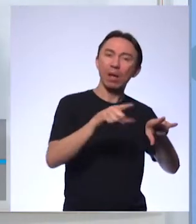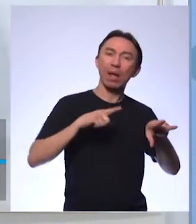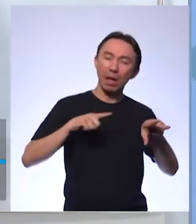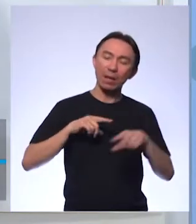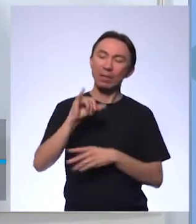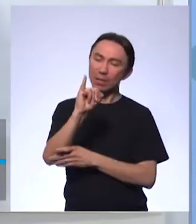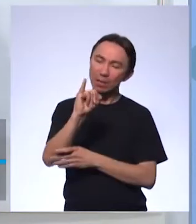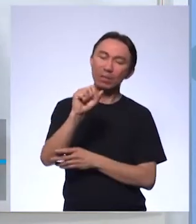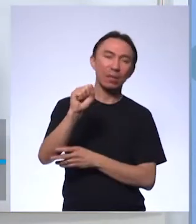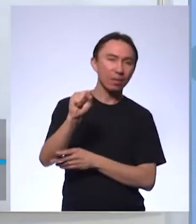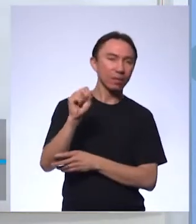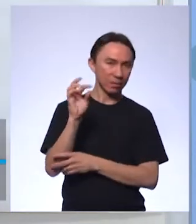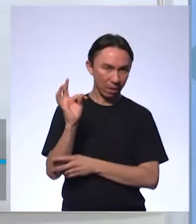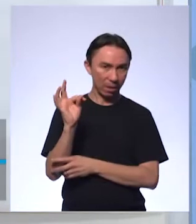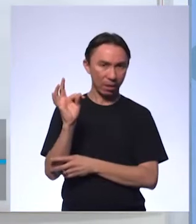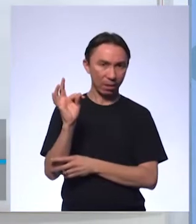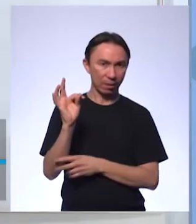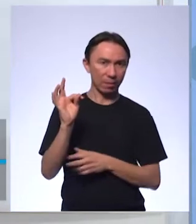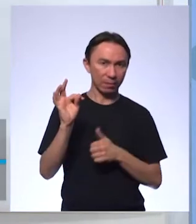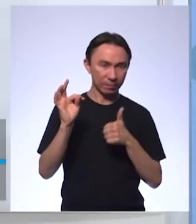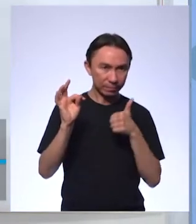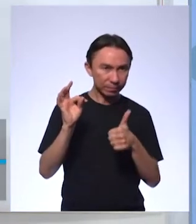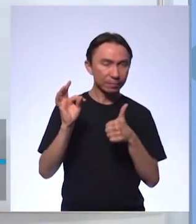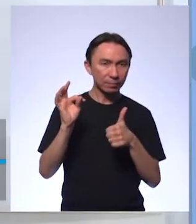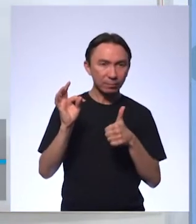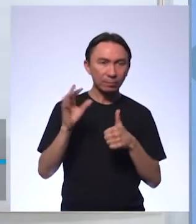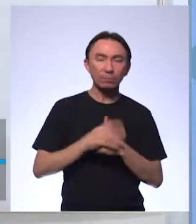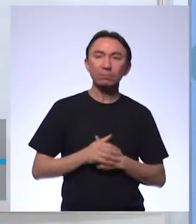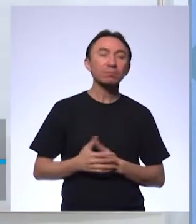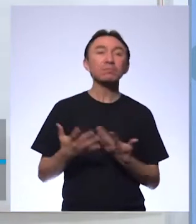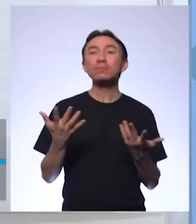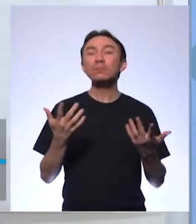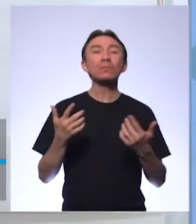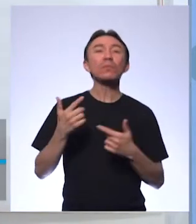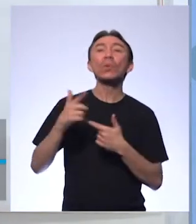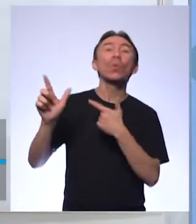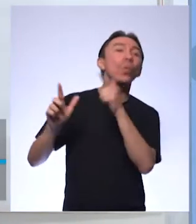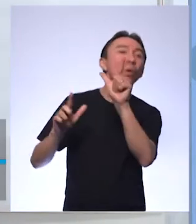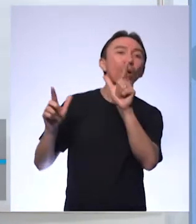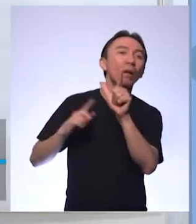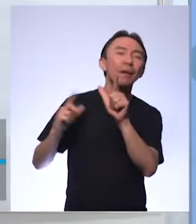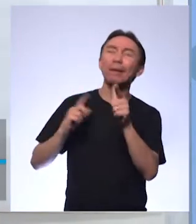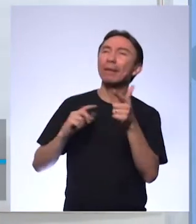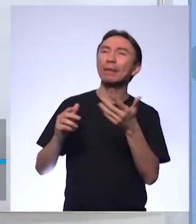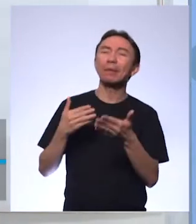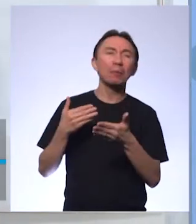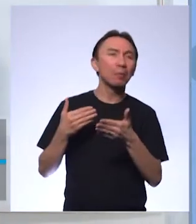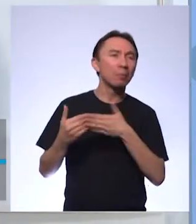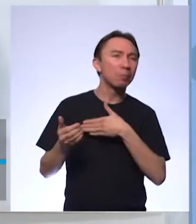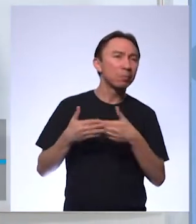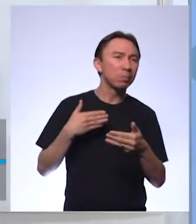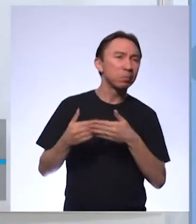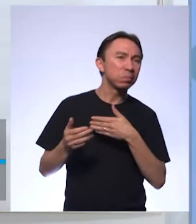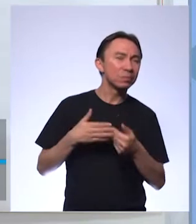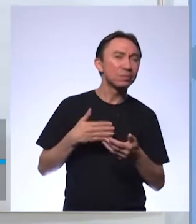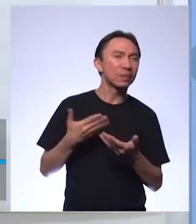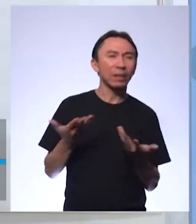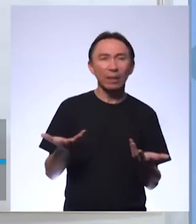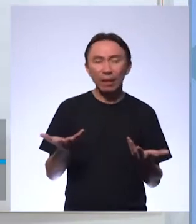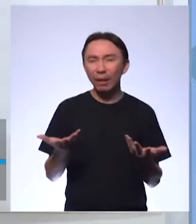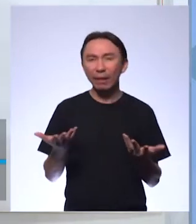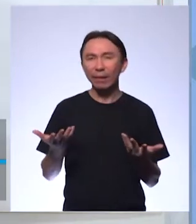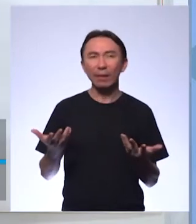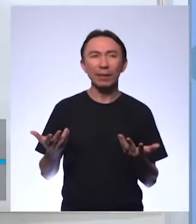sexualmente transmissível, tá bom? Mas aí ter contato com qualquer secreção do corpo, principalmente secreções